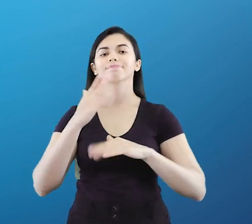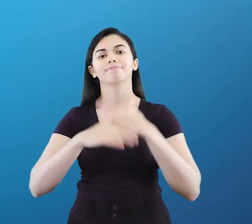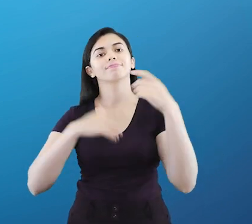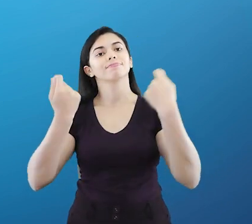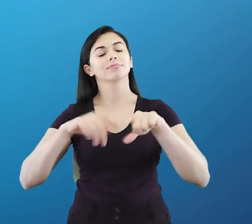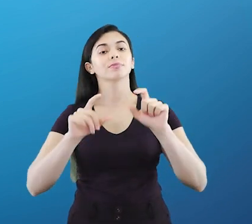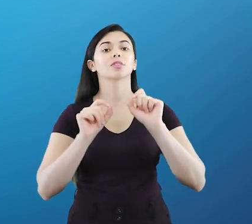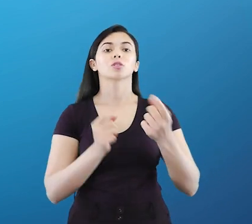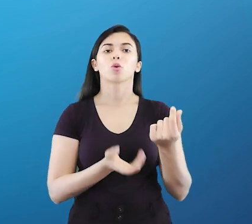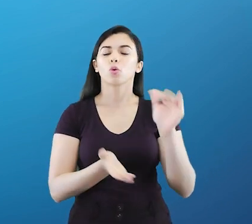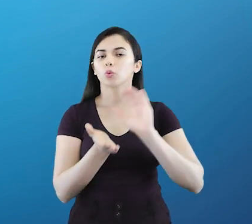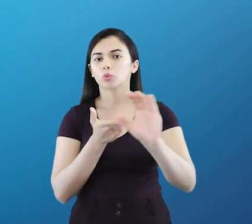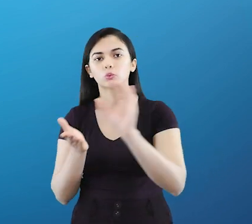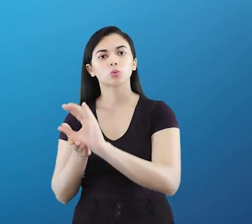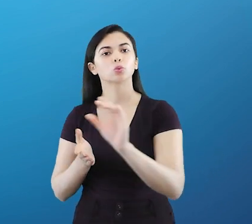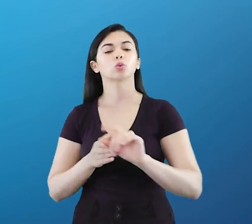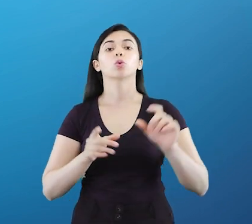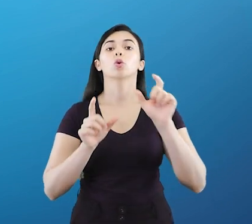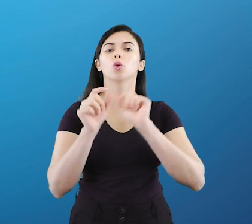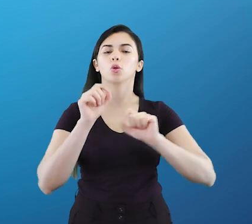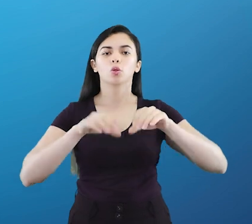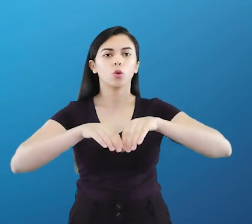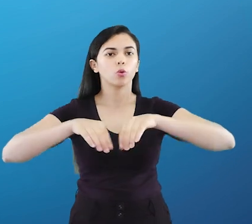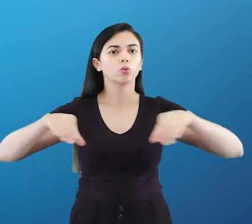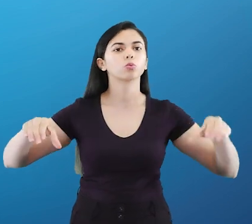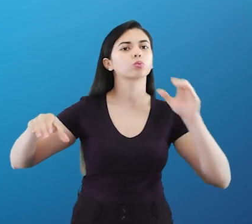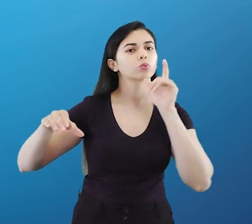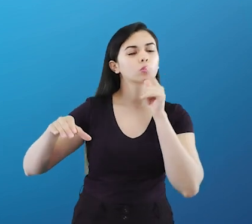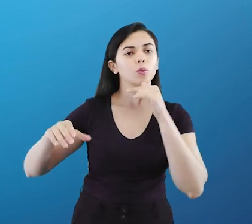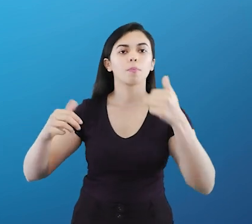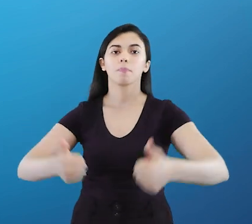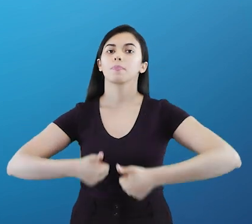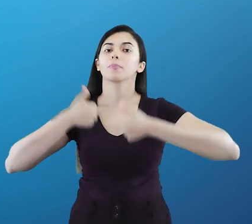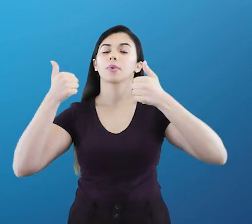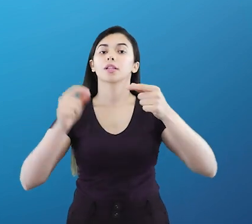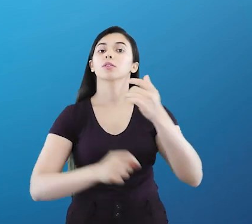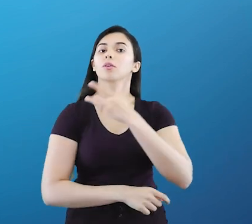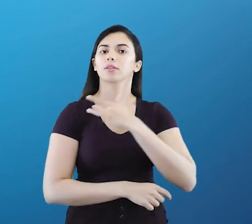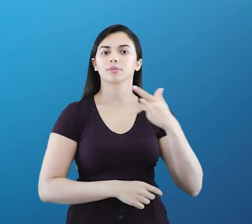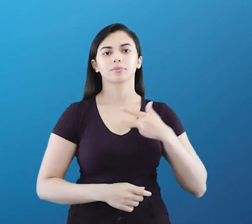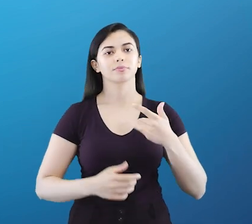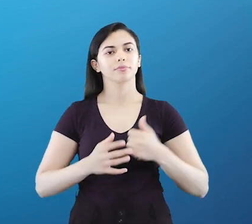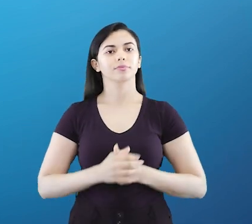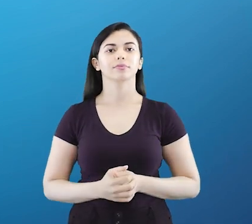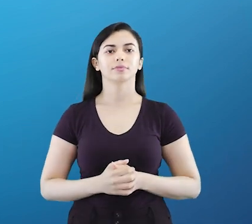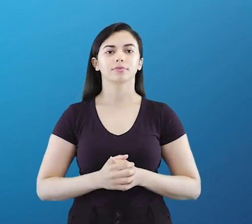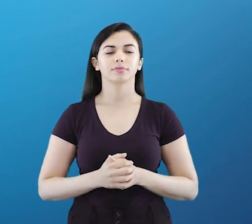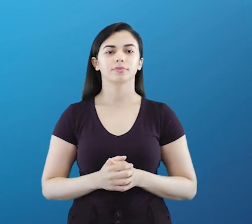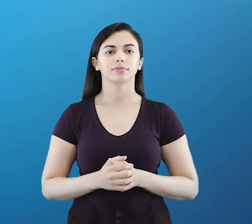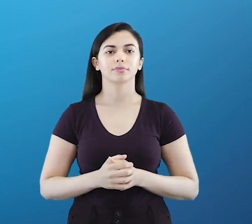investimento em tratamento de esgoto, maior é a resolução, é o resultado em relação à saúde.